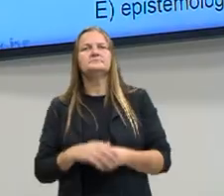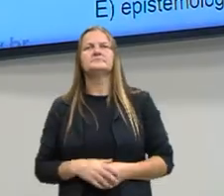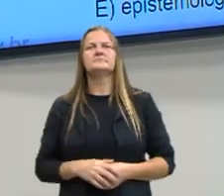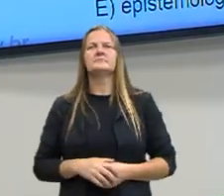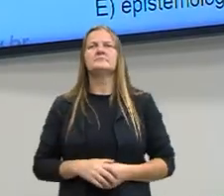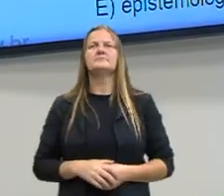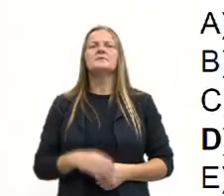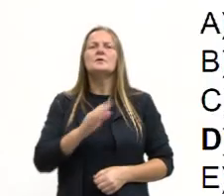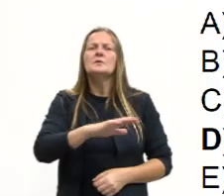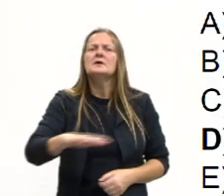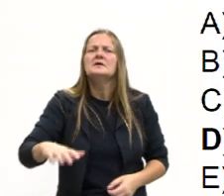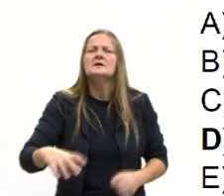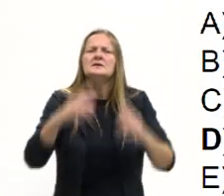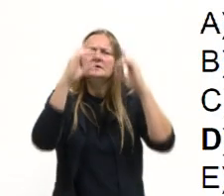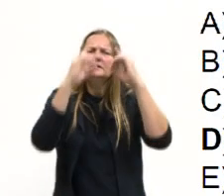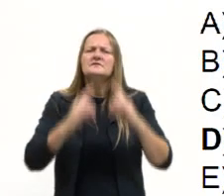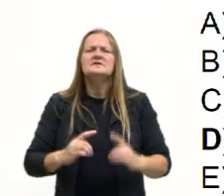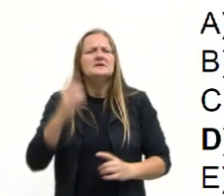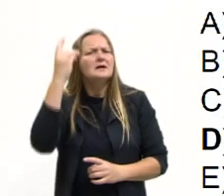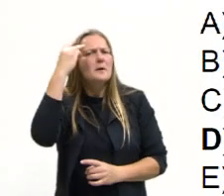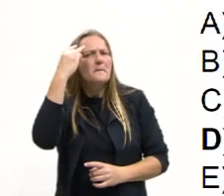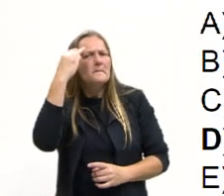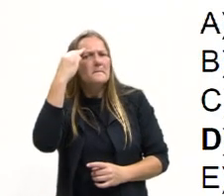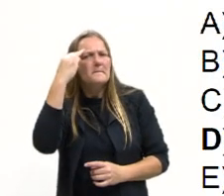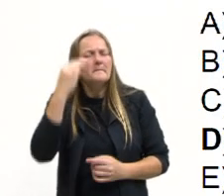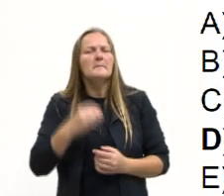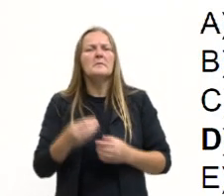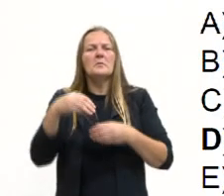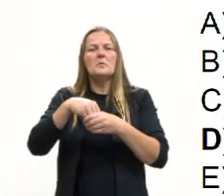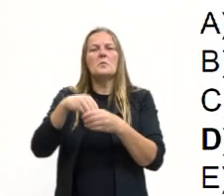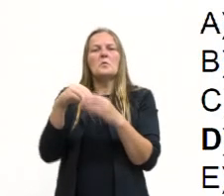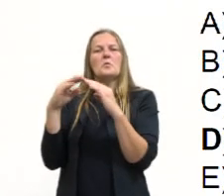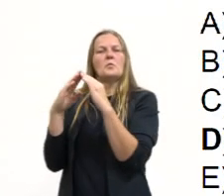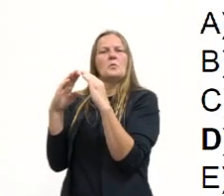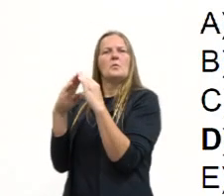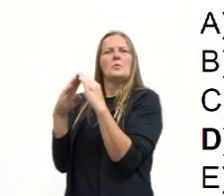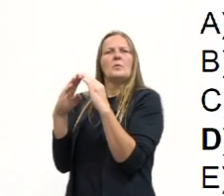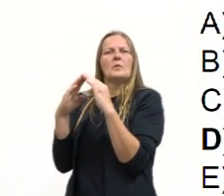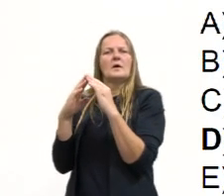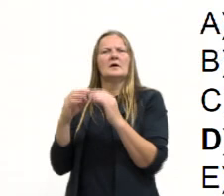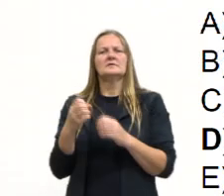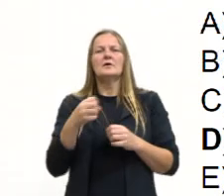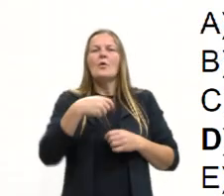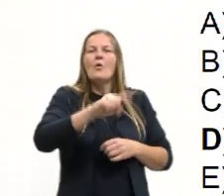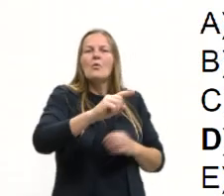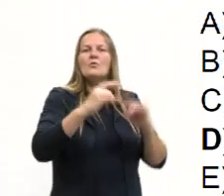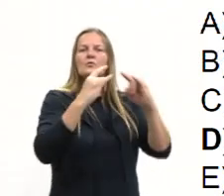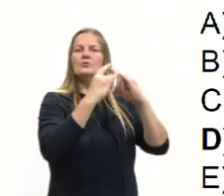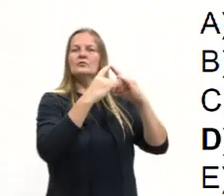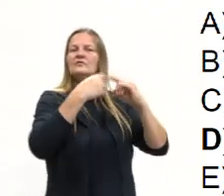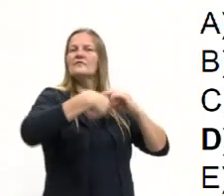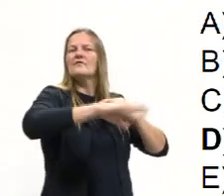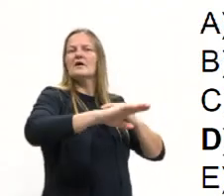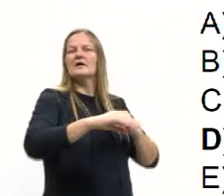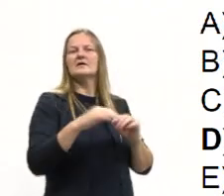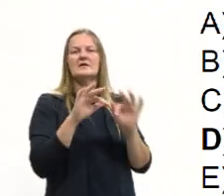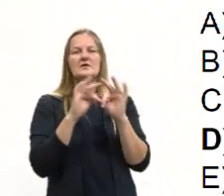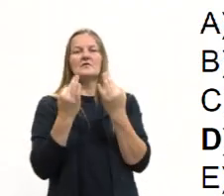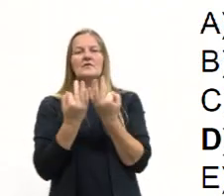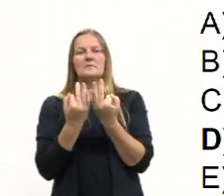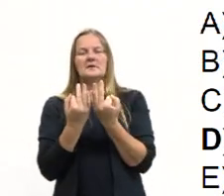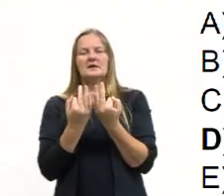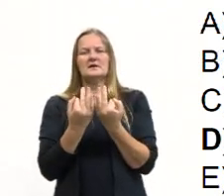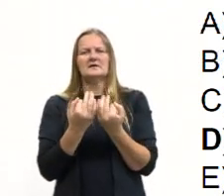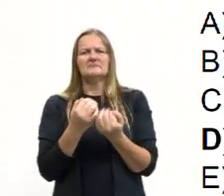uma criança com deficiência mental deve ser mantida em casa ou mandado uma instituição um parente mais velho